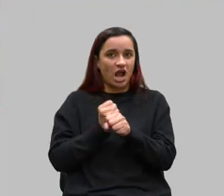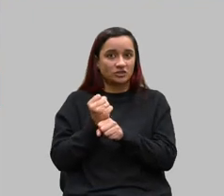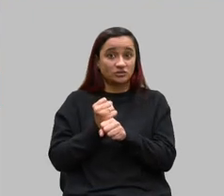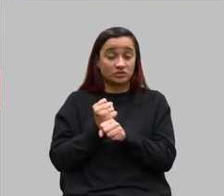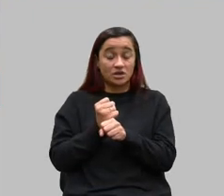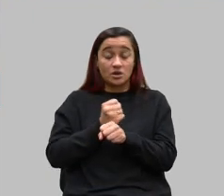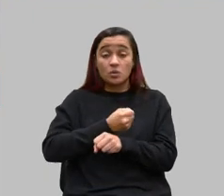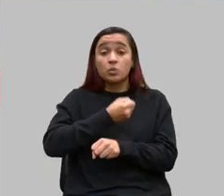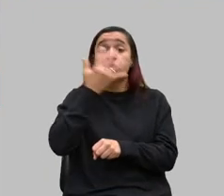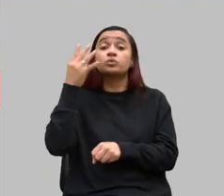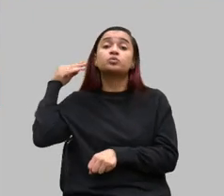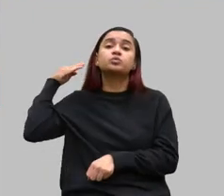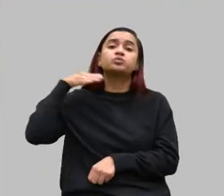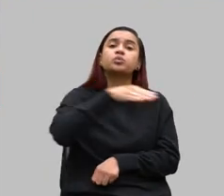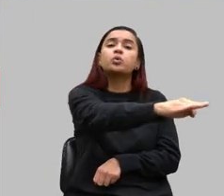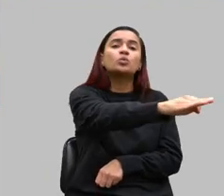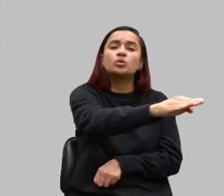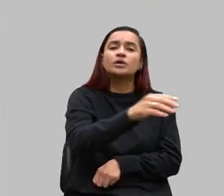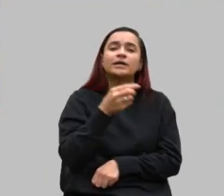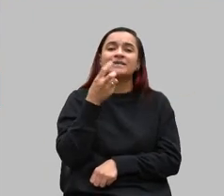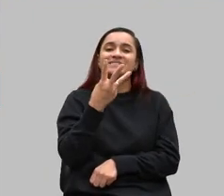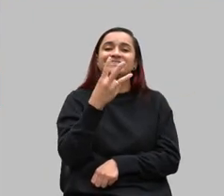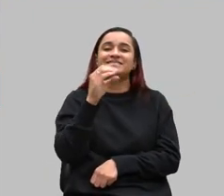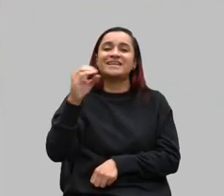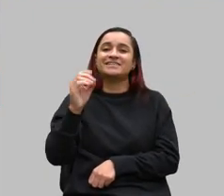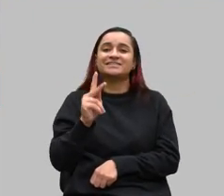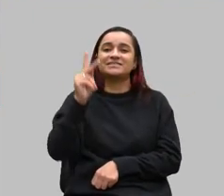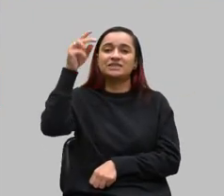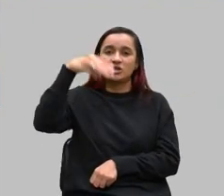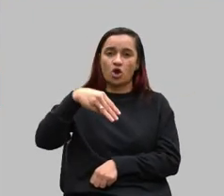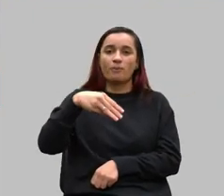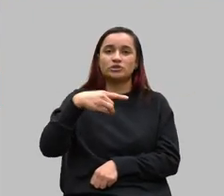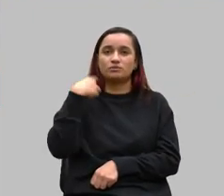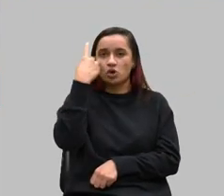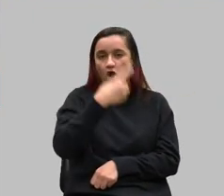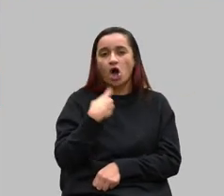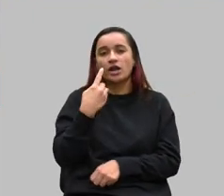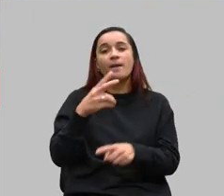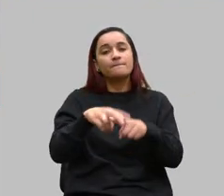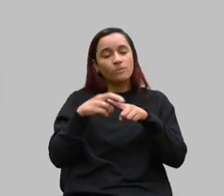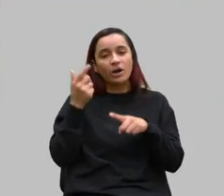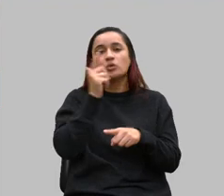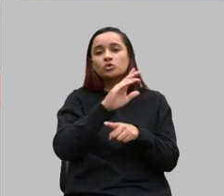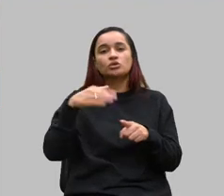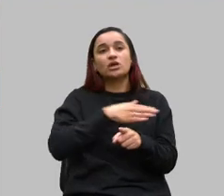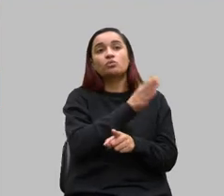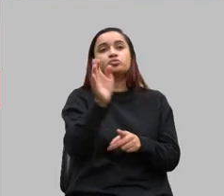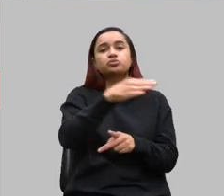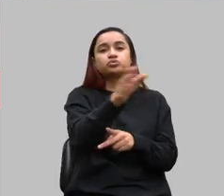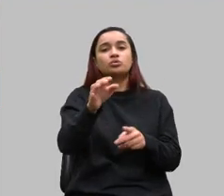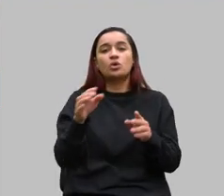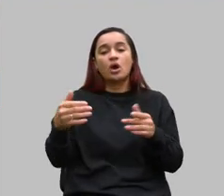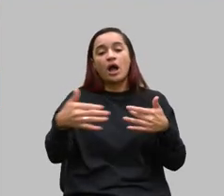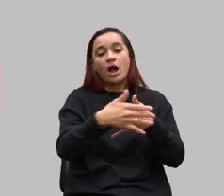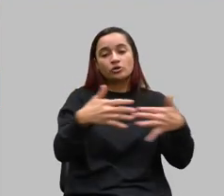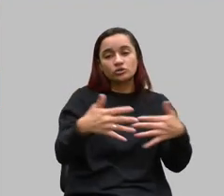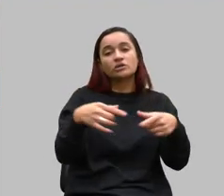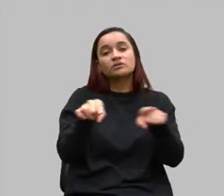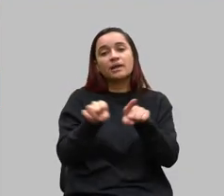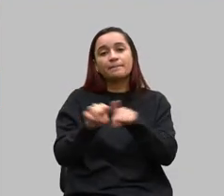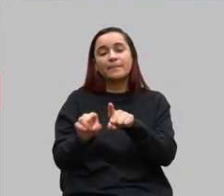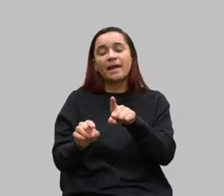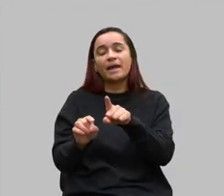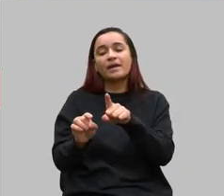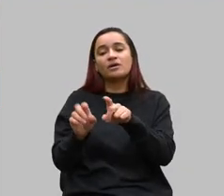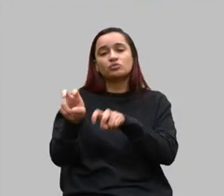permitida 300 km/h porque corta muita zona industrial e também zona urbana Este é o